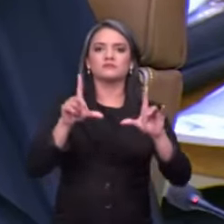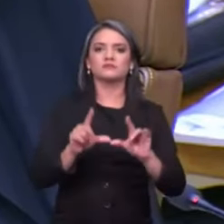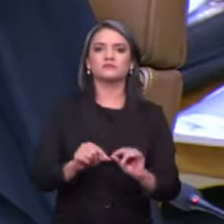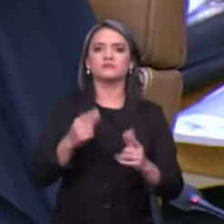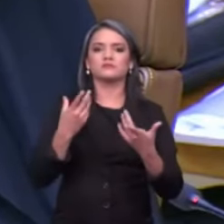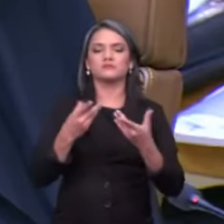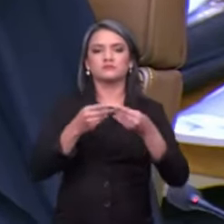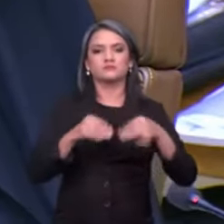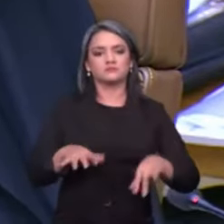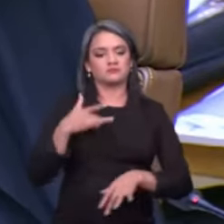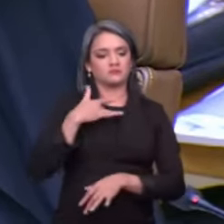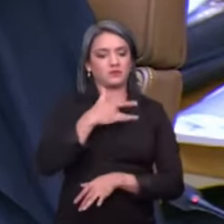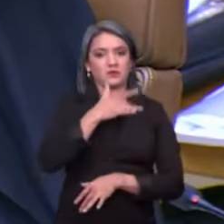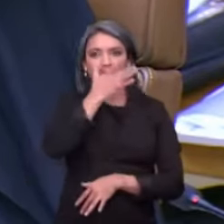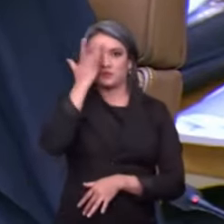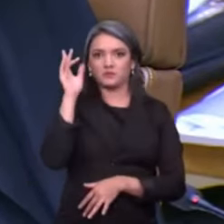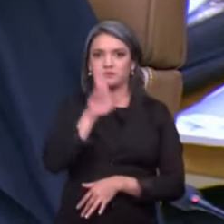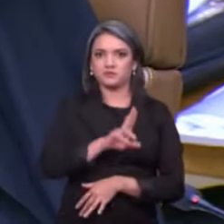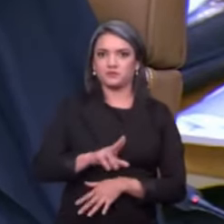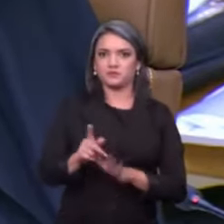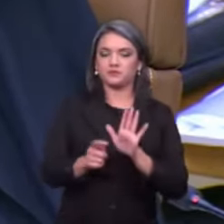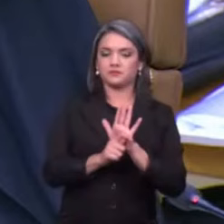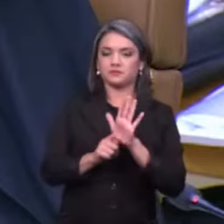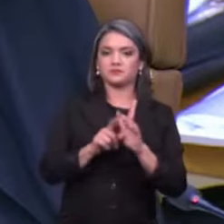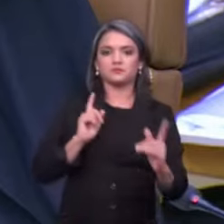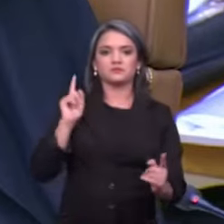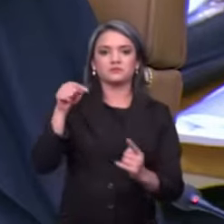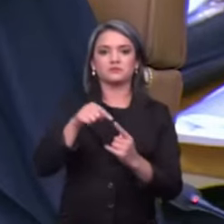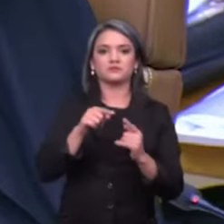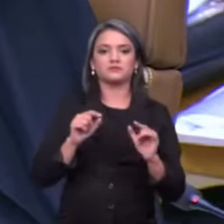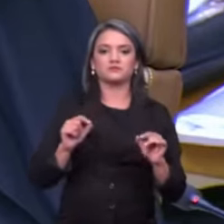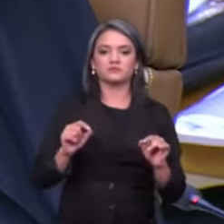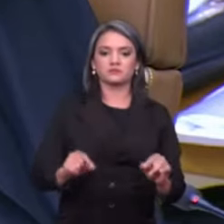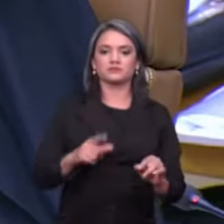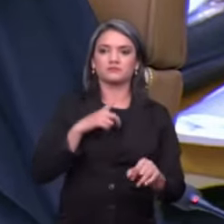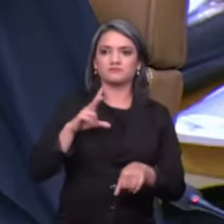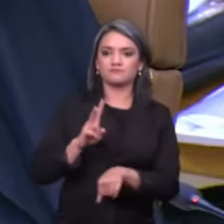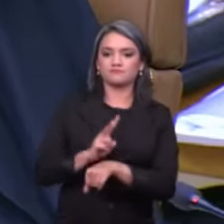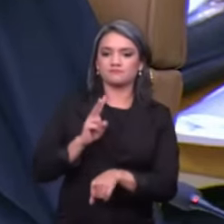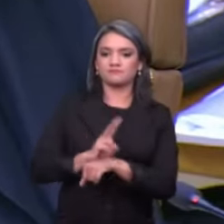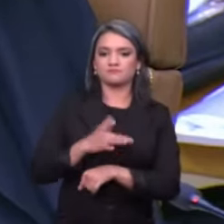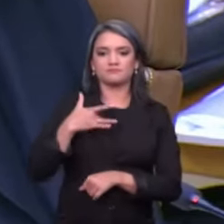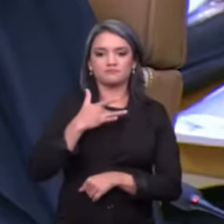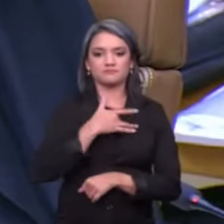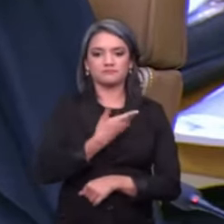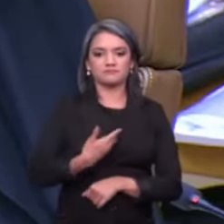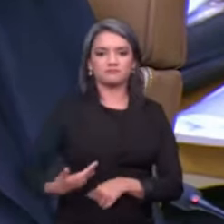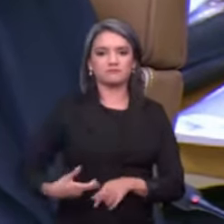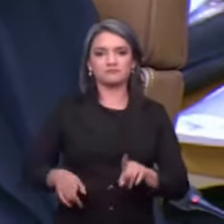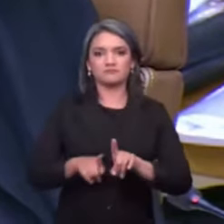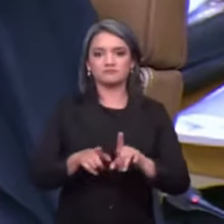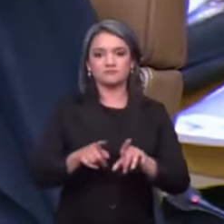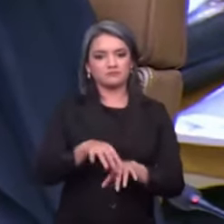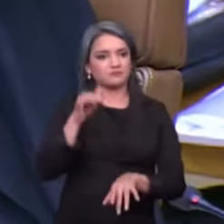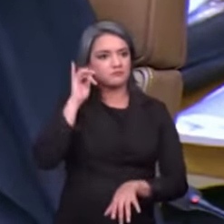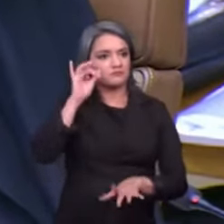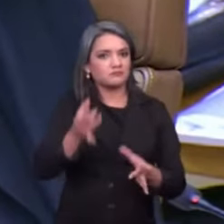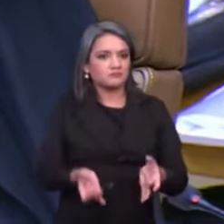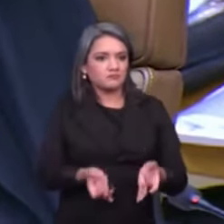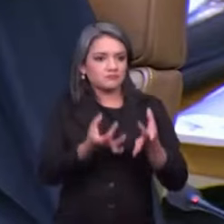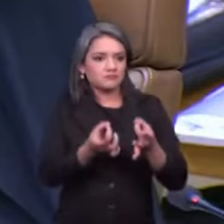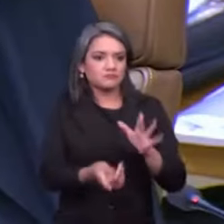substâncias entorpecentes, objetivando ainda ao tutelar a saúde pública, coibir o tráfico de drogas em todas as suas